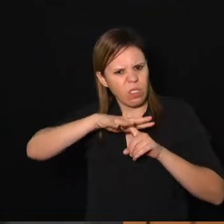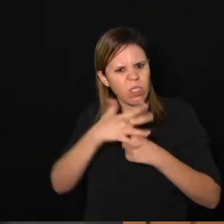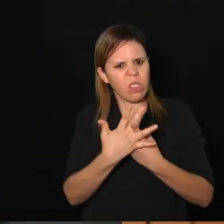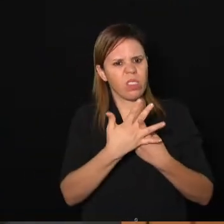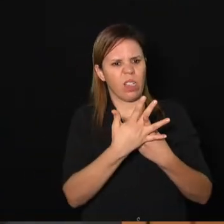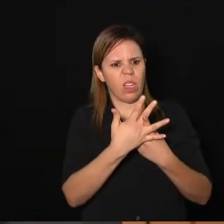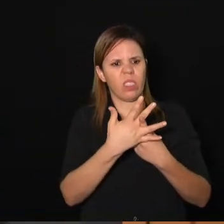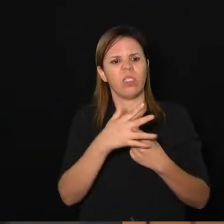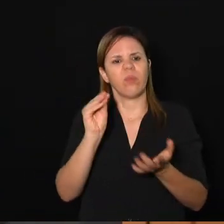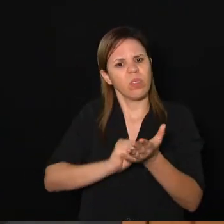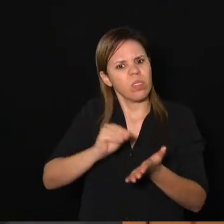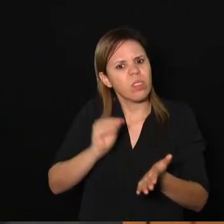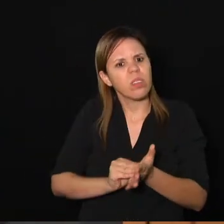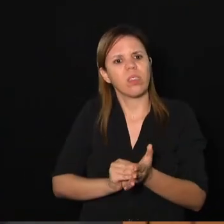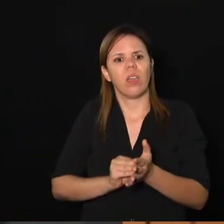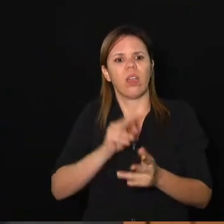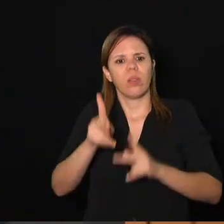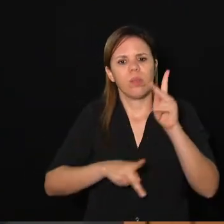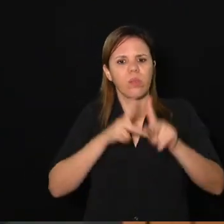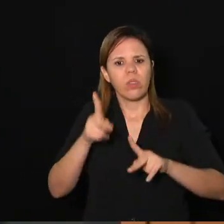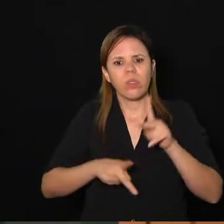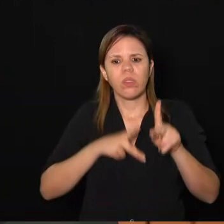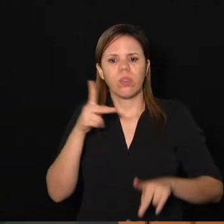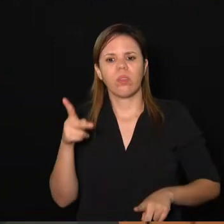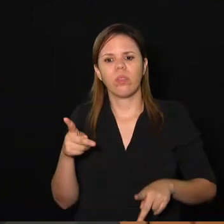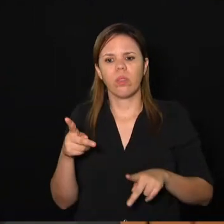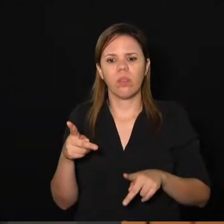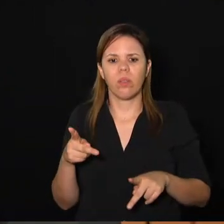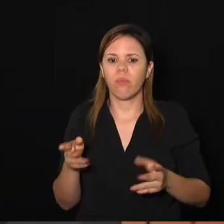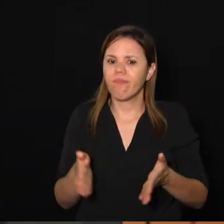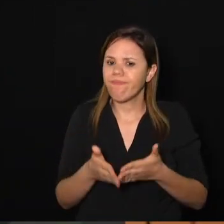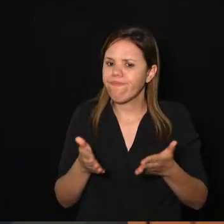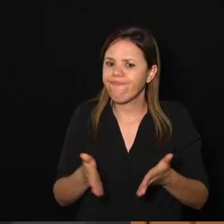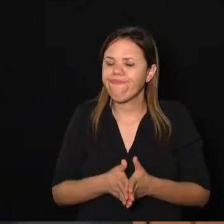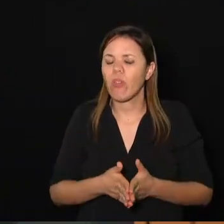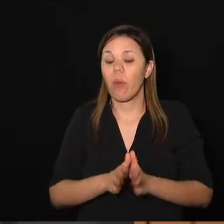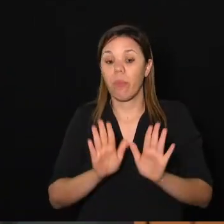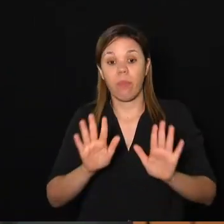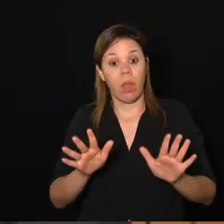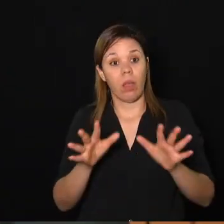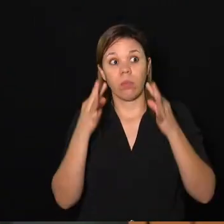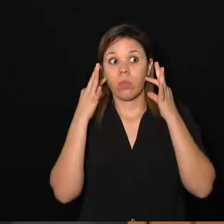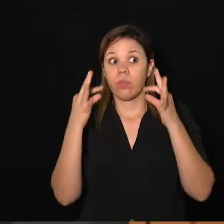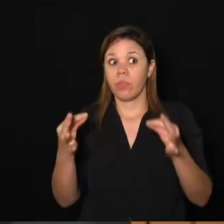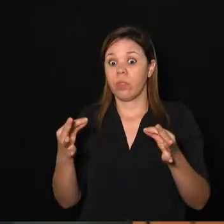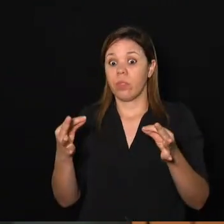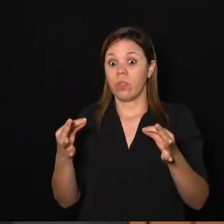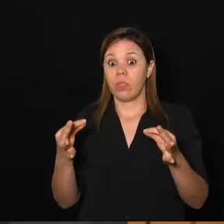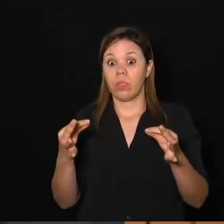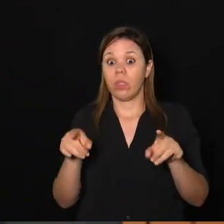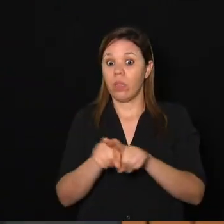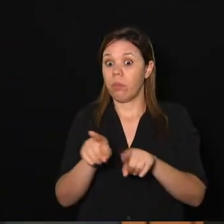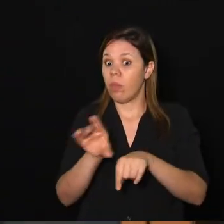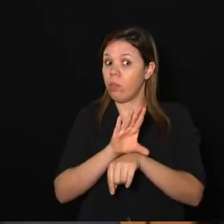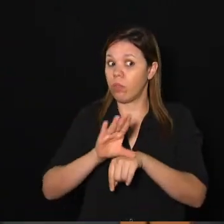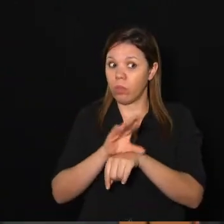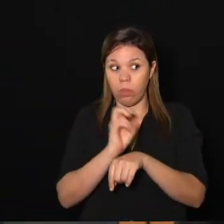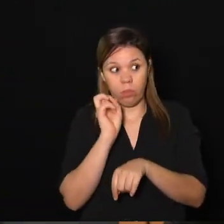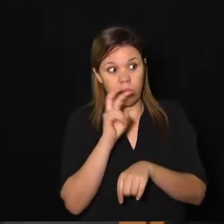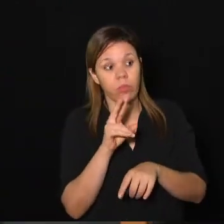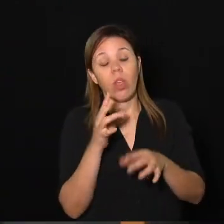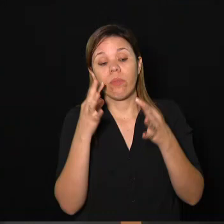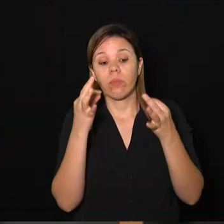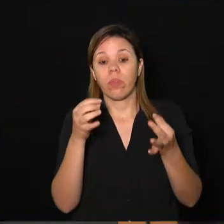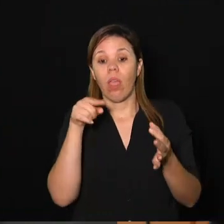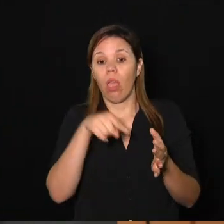população carente e isso evidentemente precisa de ser observado inclusive do ponto de vista constitucional todos